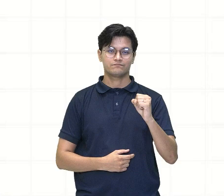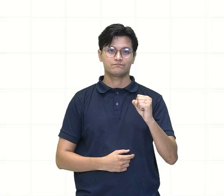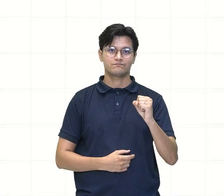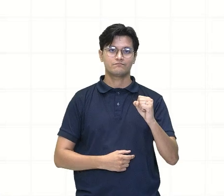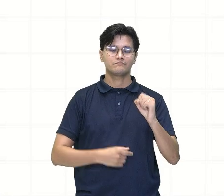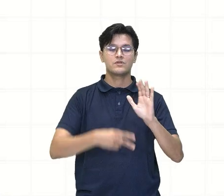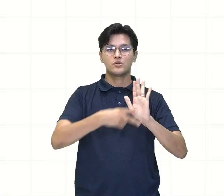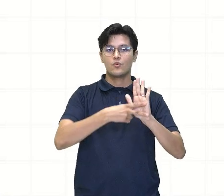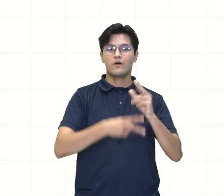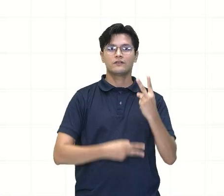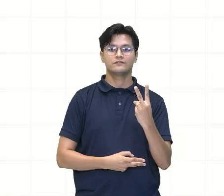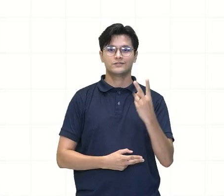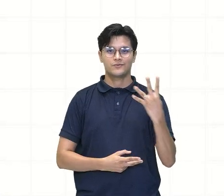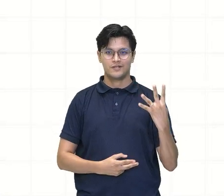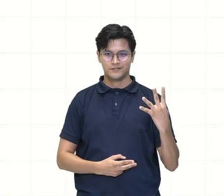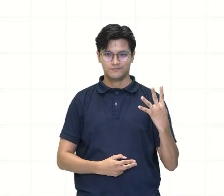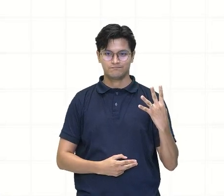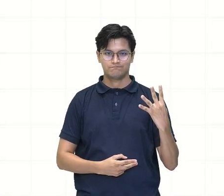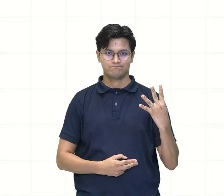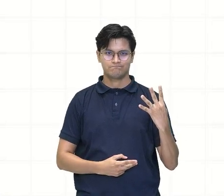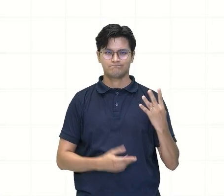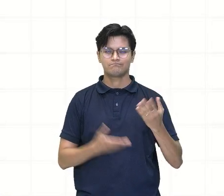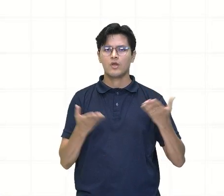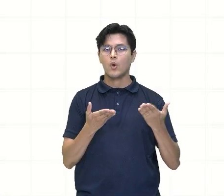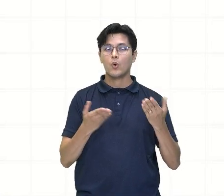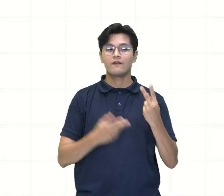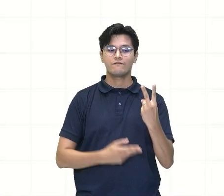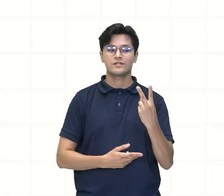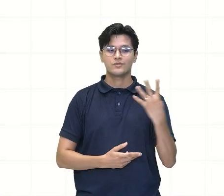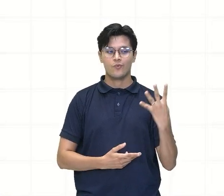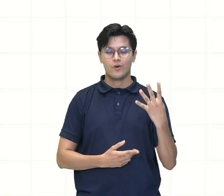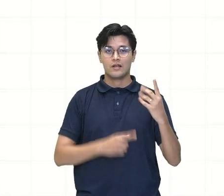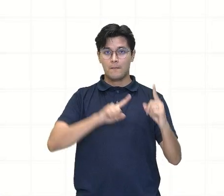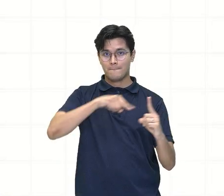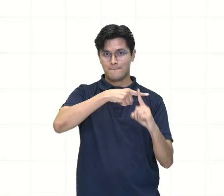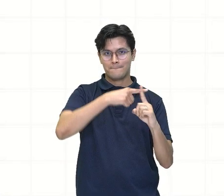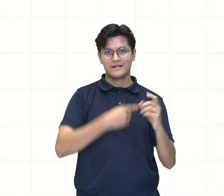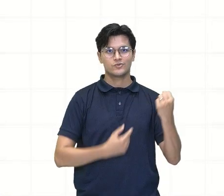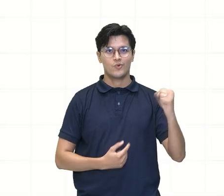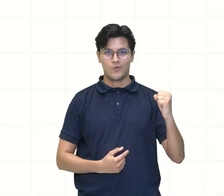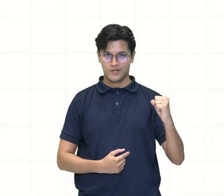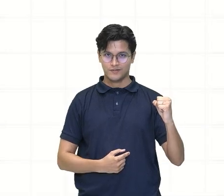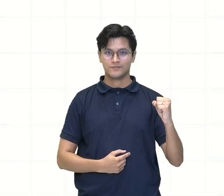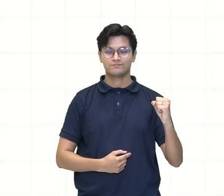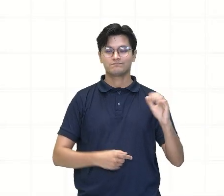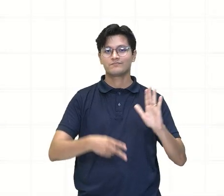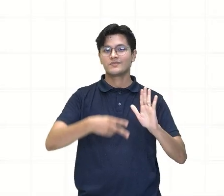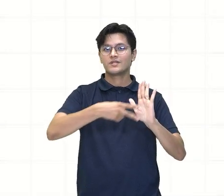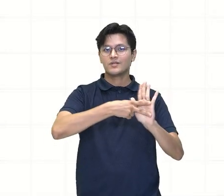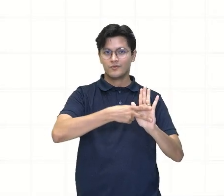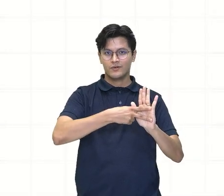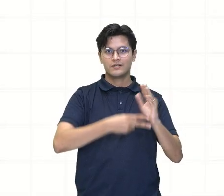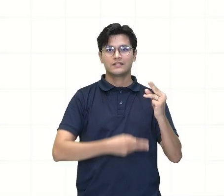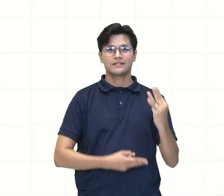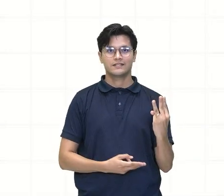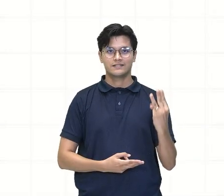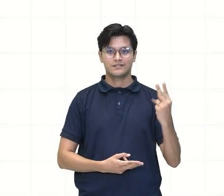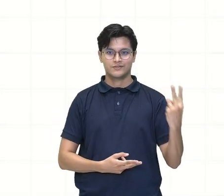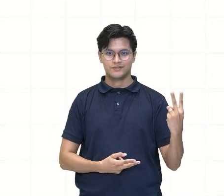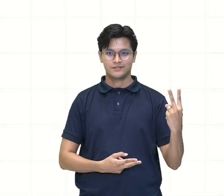24. E agora 24 mais 8, eu vou chegar em 32.